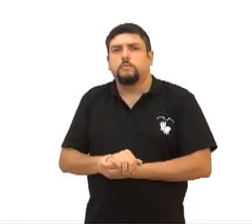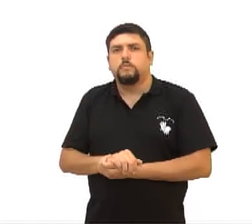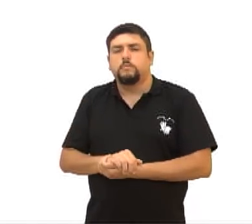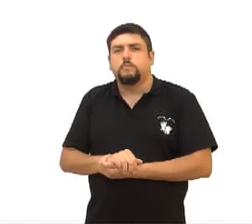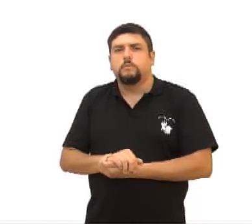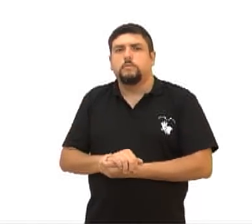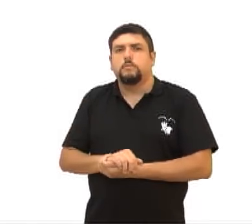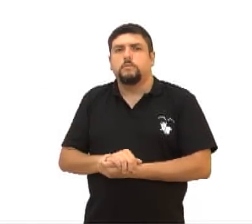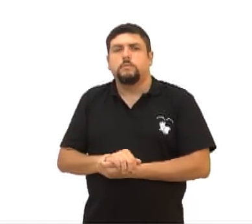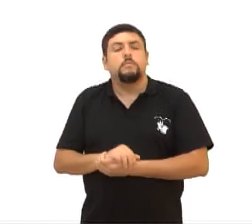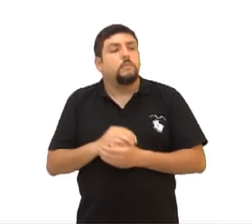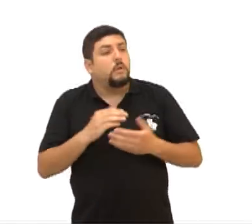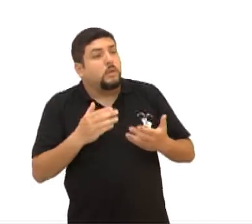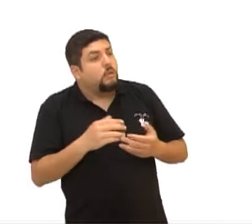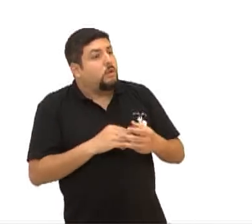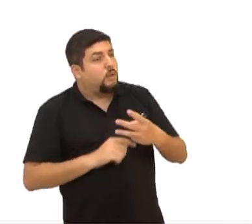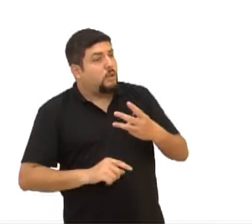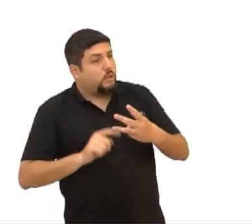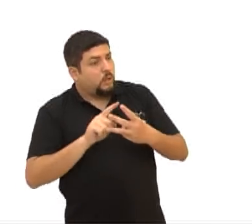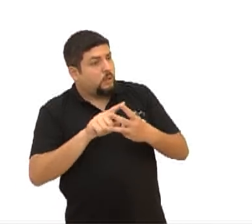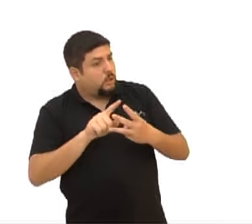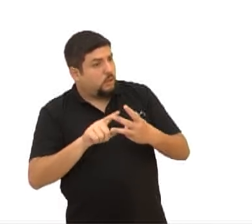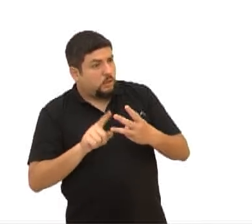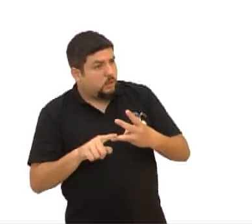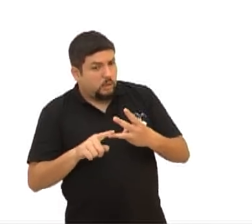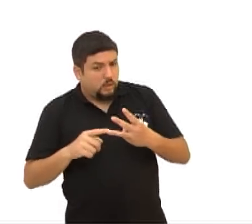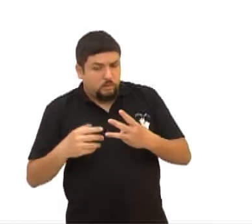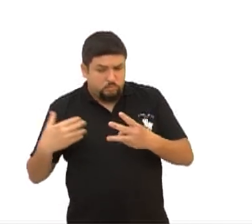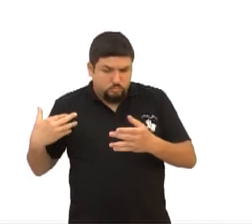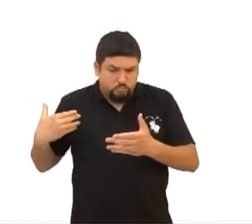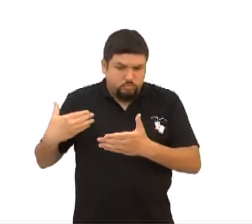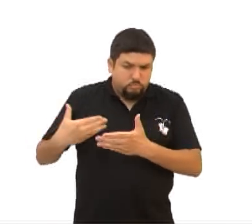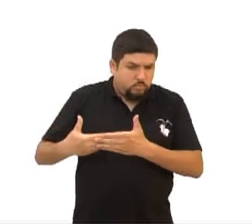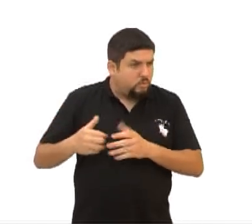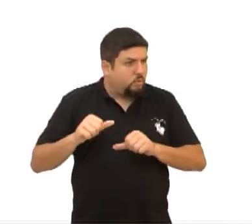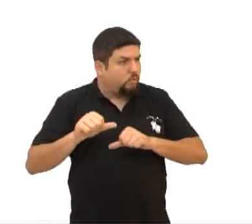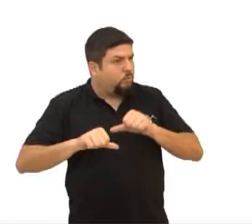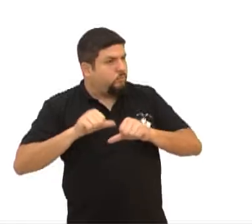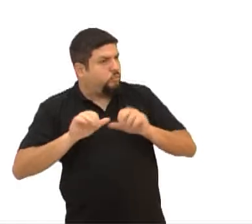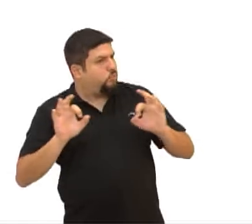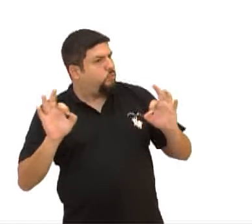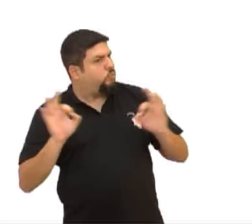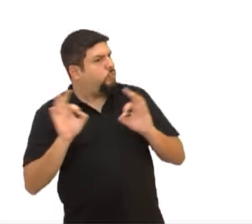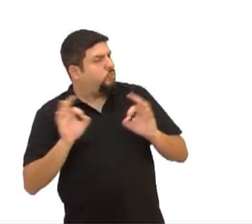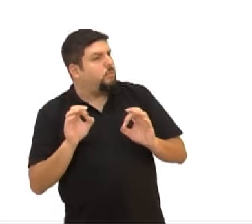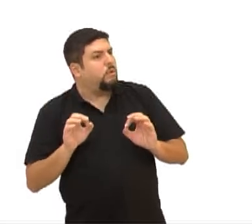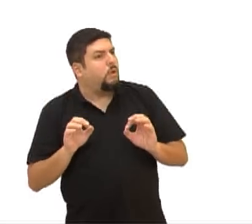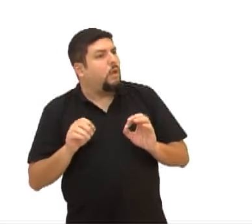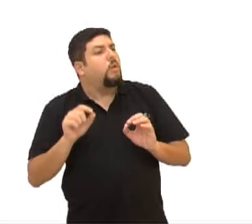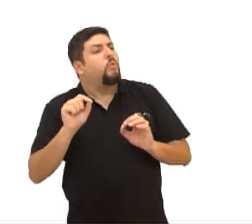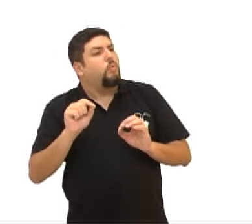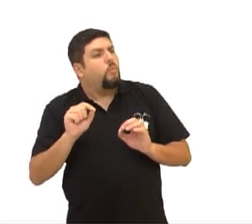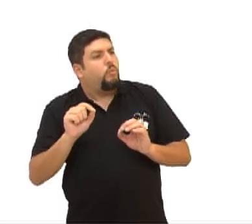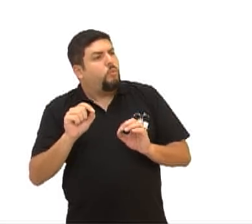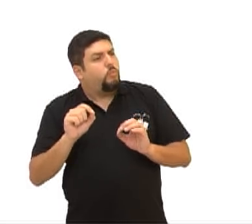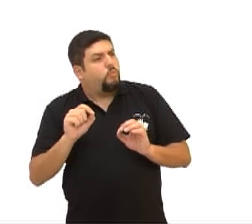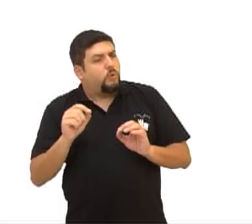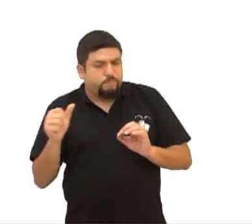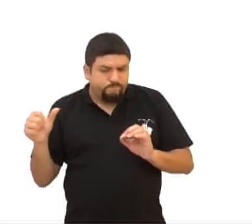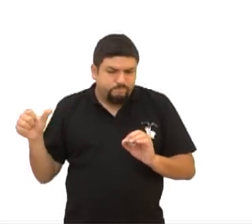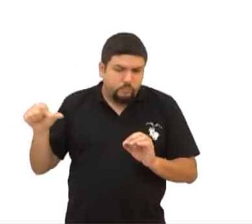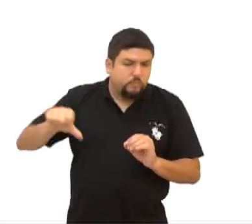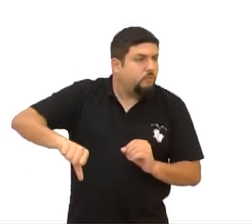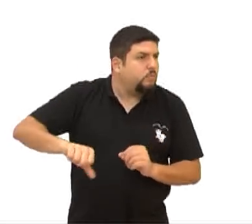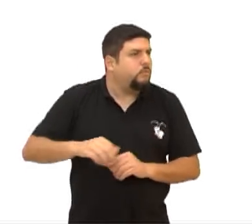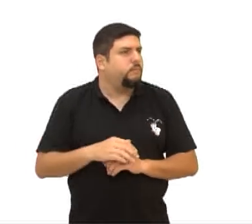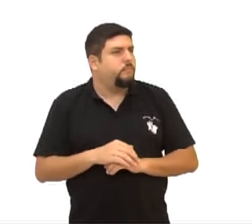Repetindo aqui, ó, como os outros 3 fatores não foram modificados nesses 2 anos, as coisas pioraram. Os